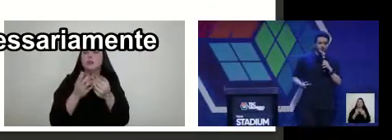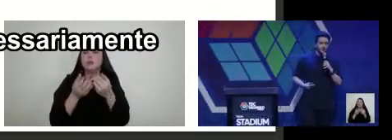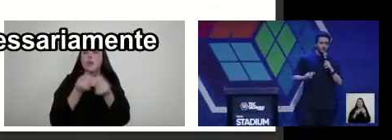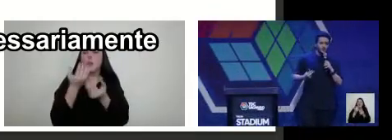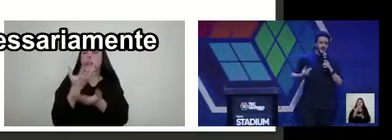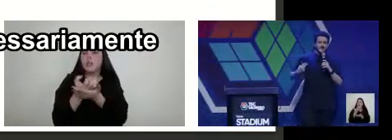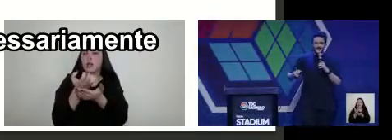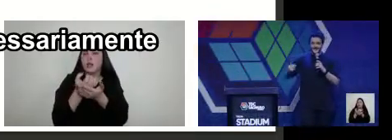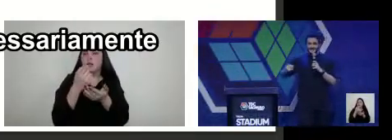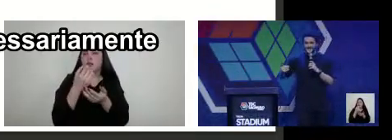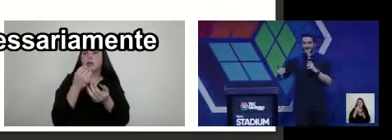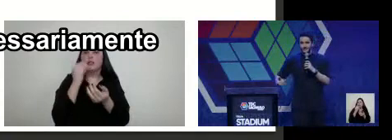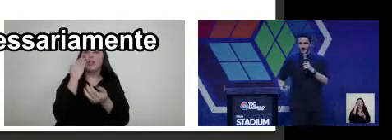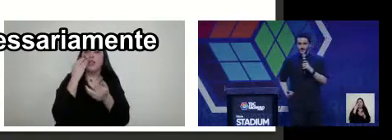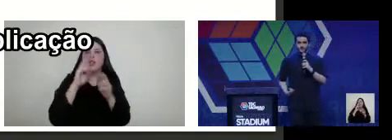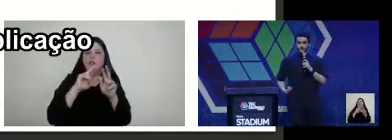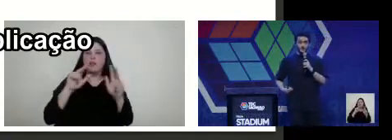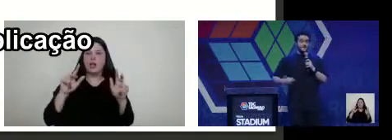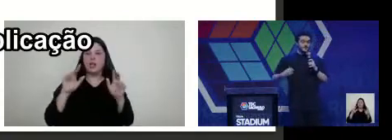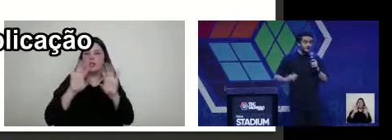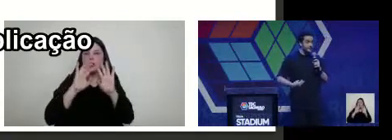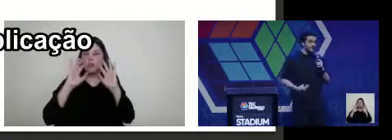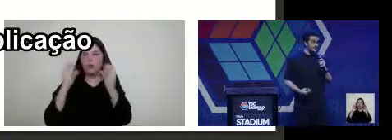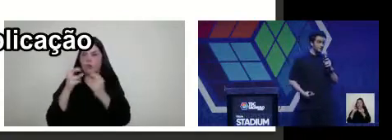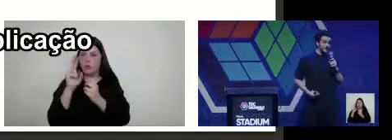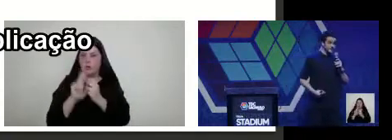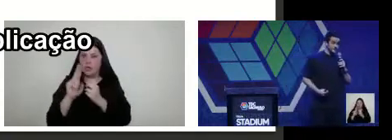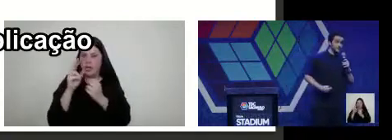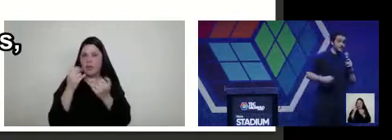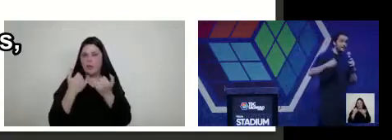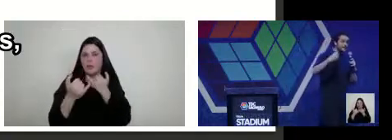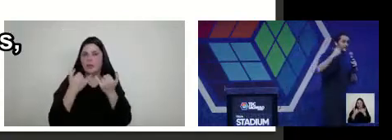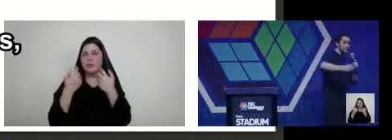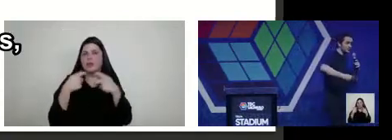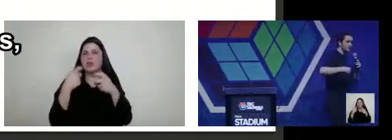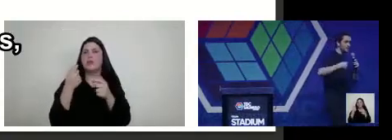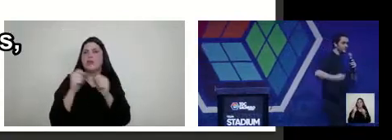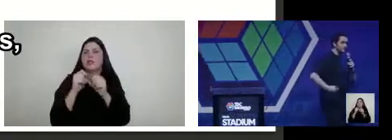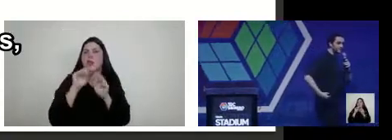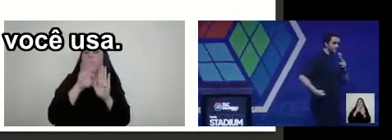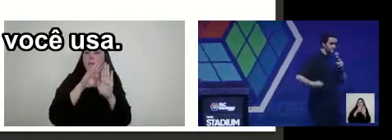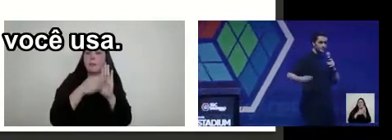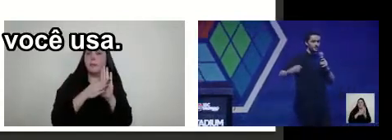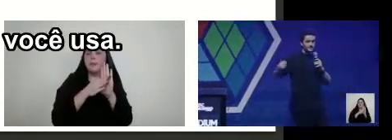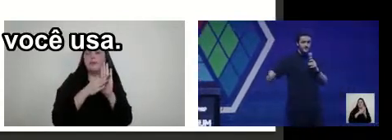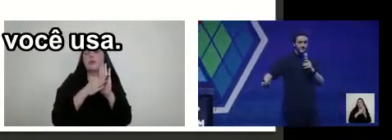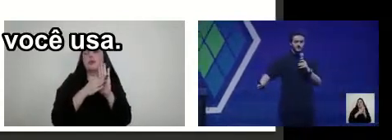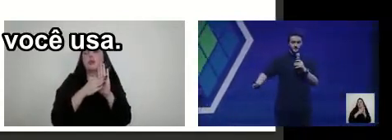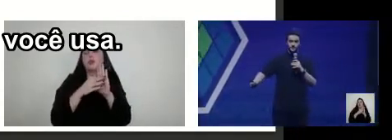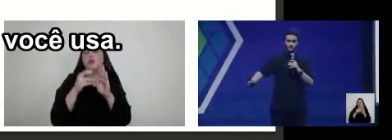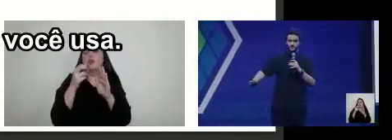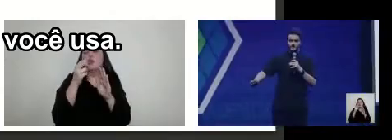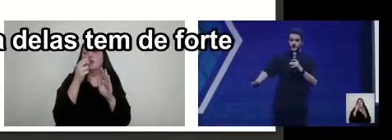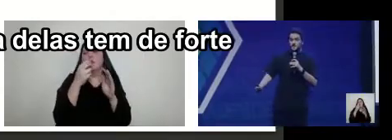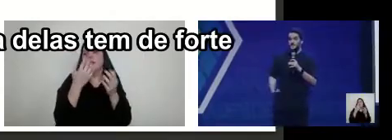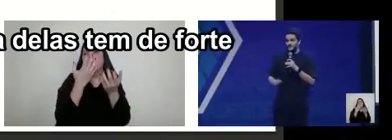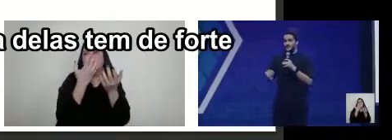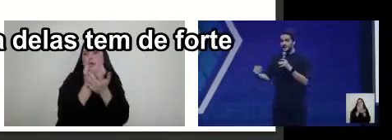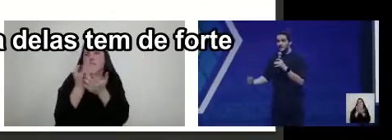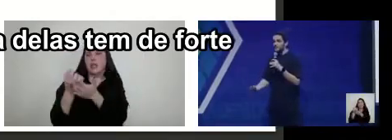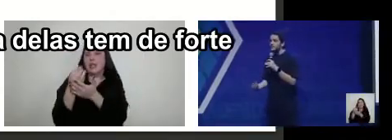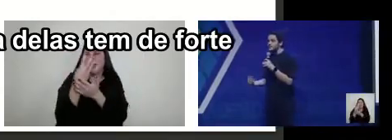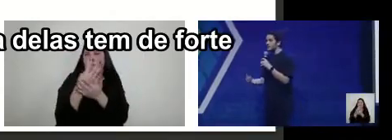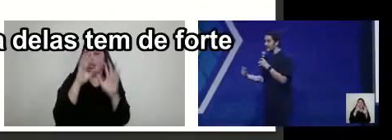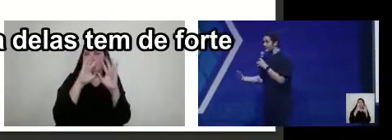que multi-cloud não quer dizer necessariamente você fazer o deploy da sua aplicação nas duas ou três nuvens, nos dois ou três ambientes que você usa. Mas é